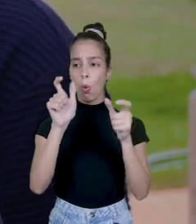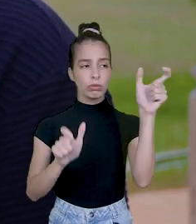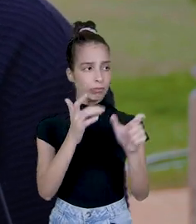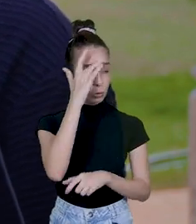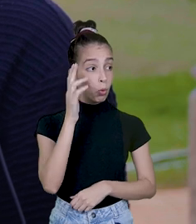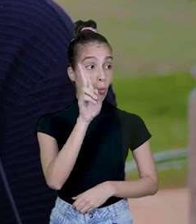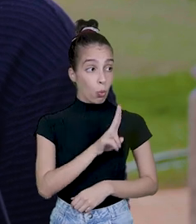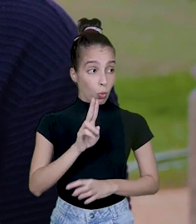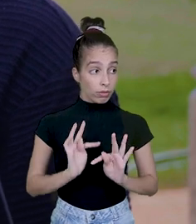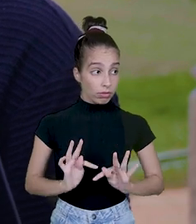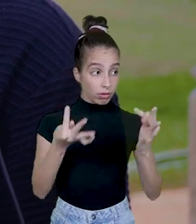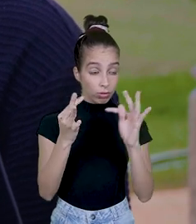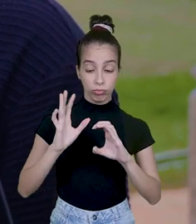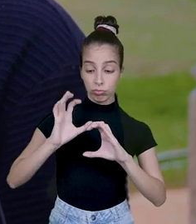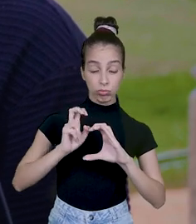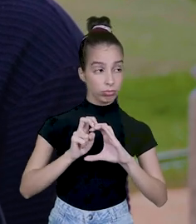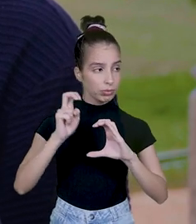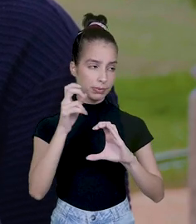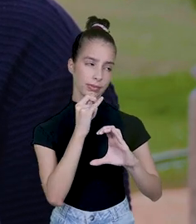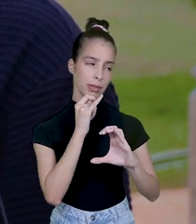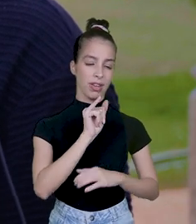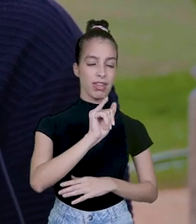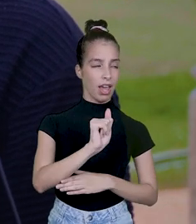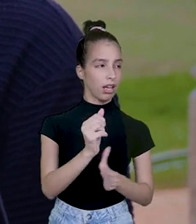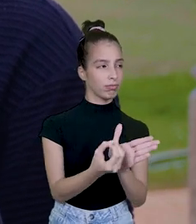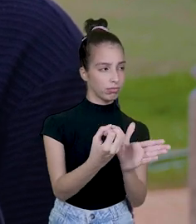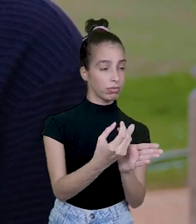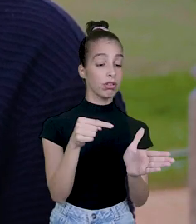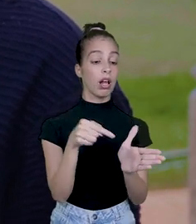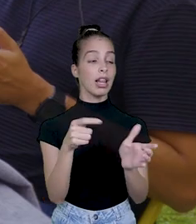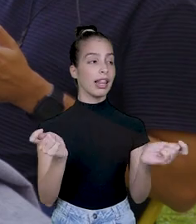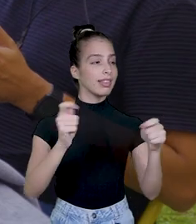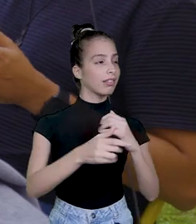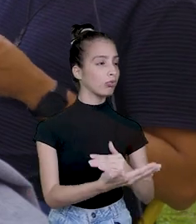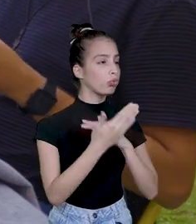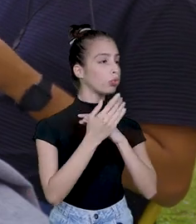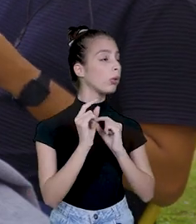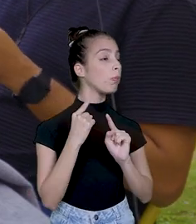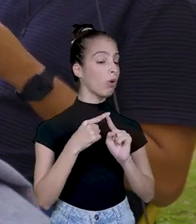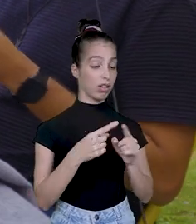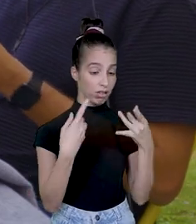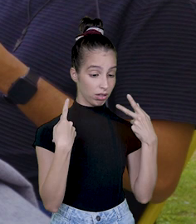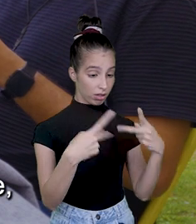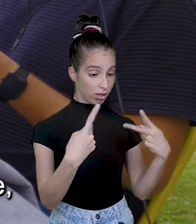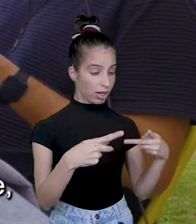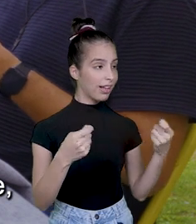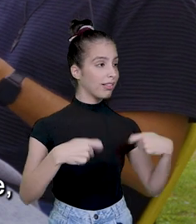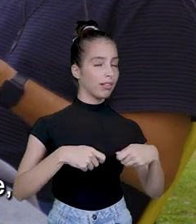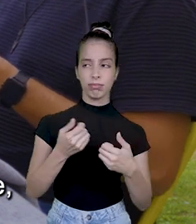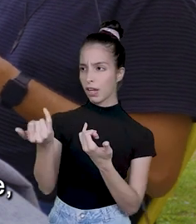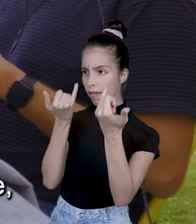tecnologia nós conseguimos verificar que ela trabalha ela consegue tomar decisões ela consegue fazer uma análise de